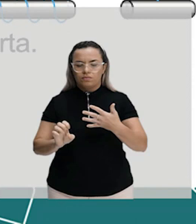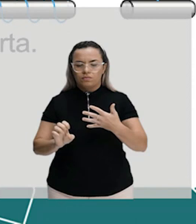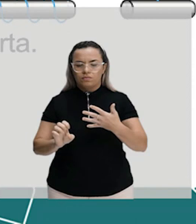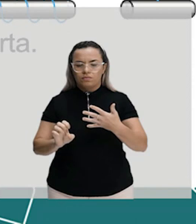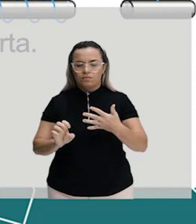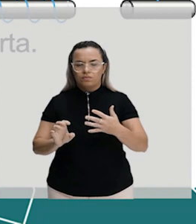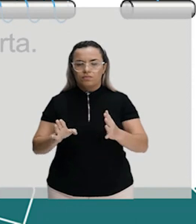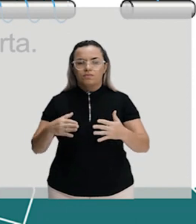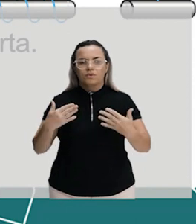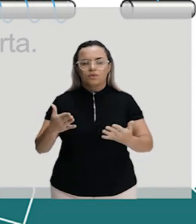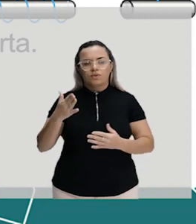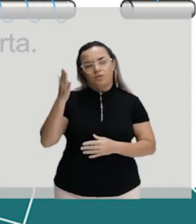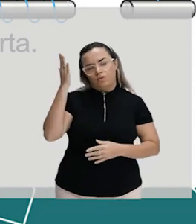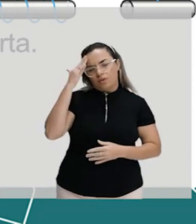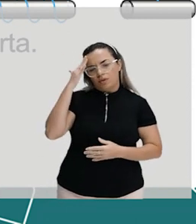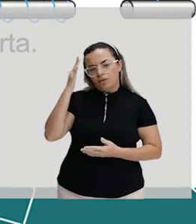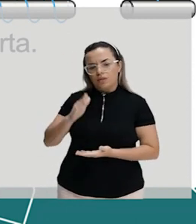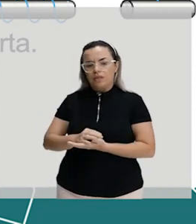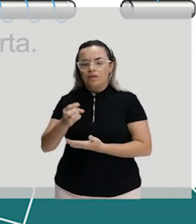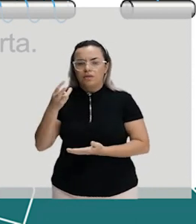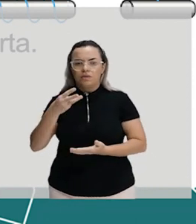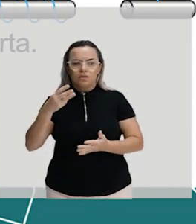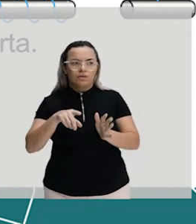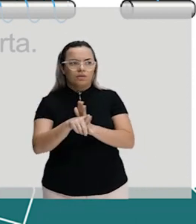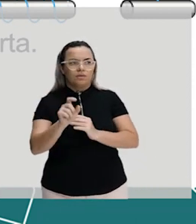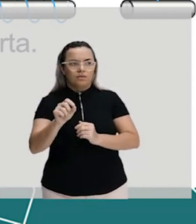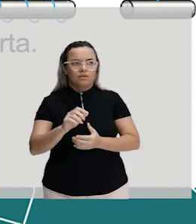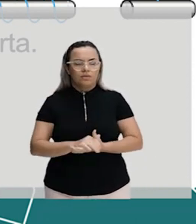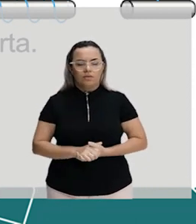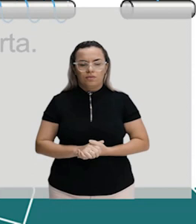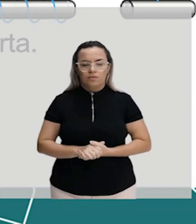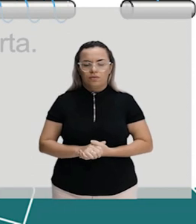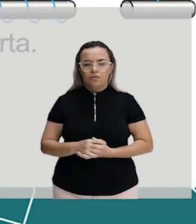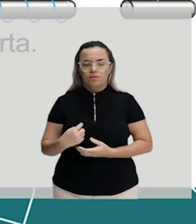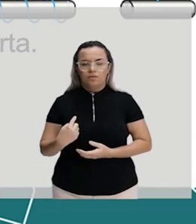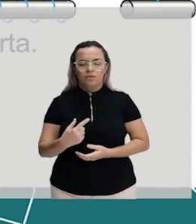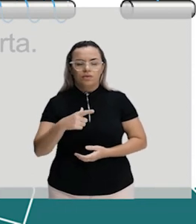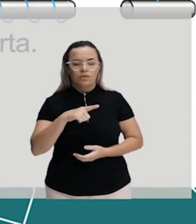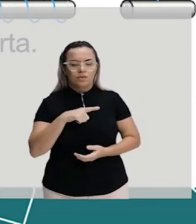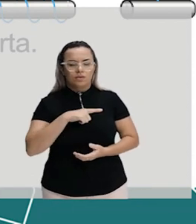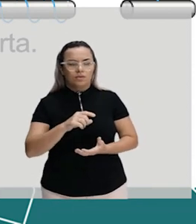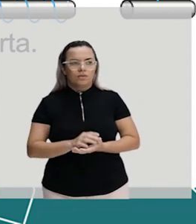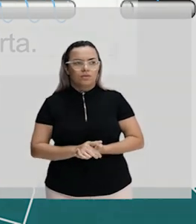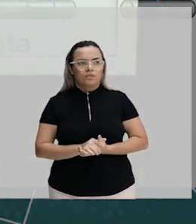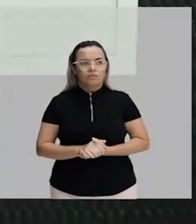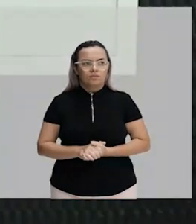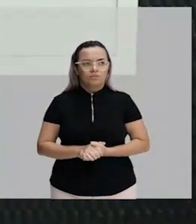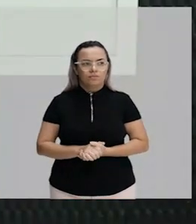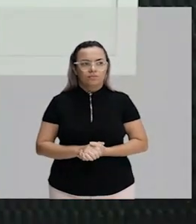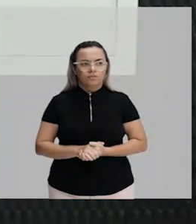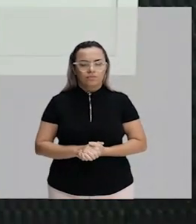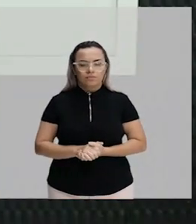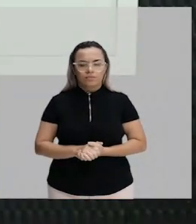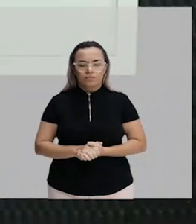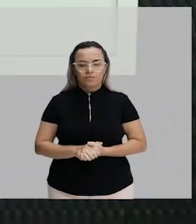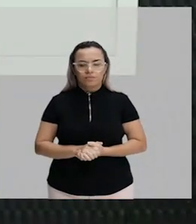né então vamos entender aqui A Questão questão TR né então nós temos o seguinte Aqui nós temos